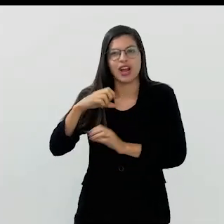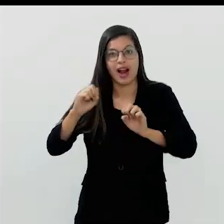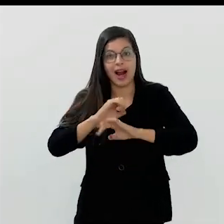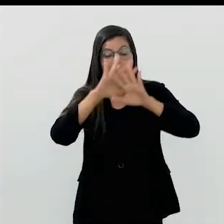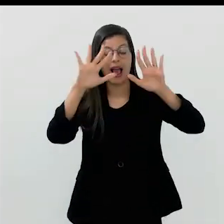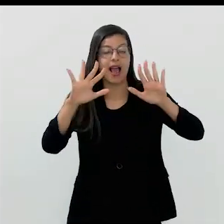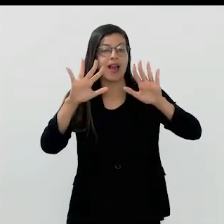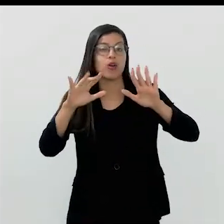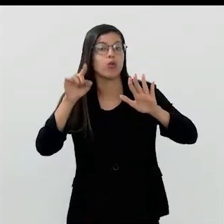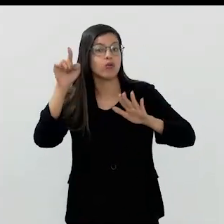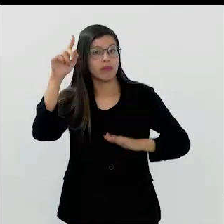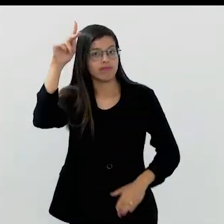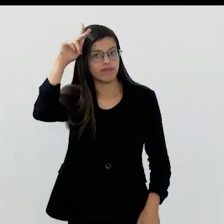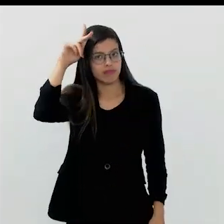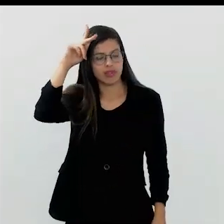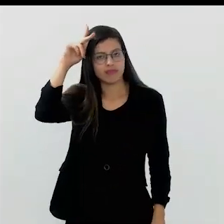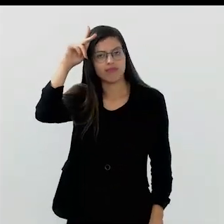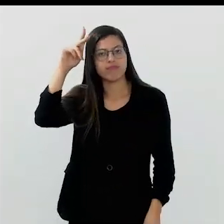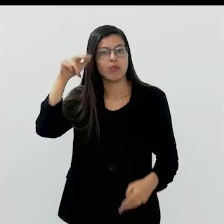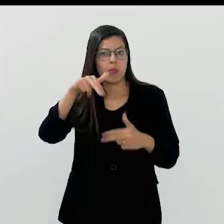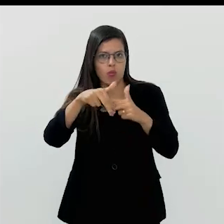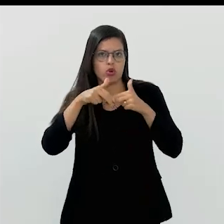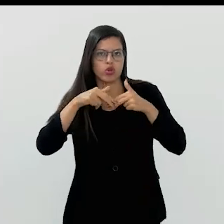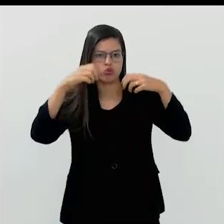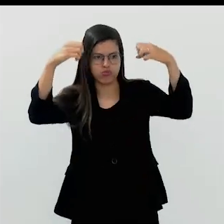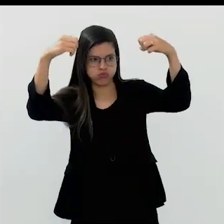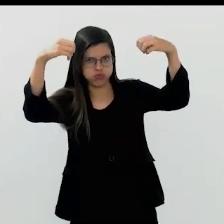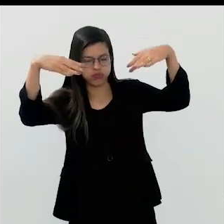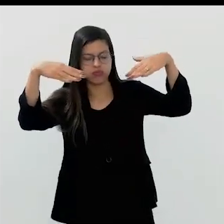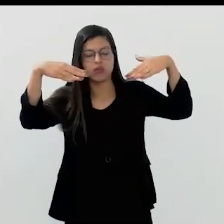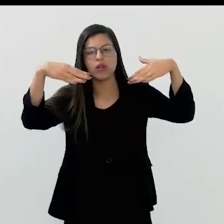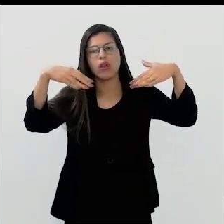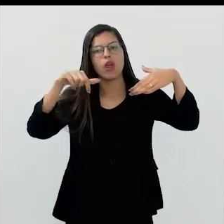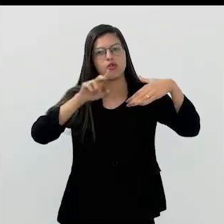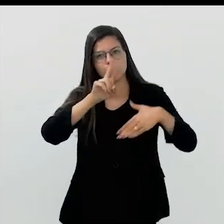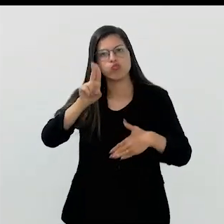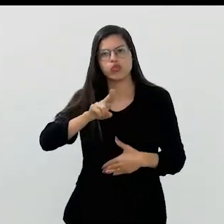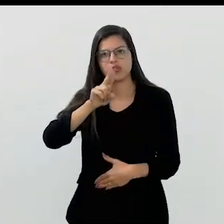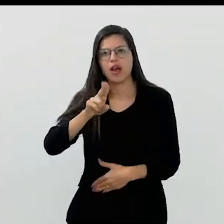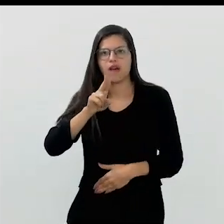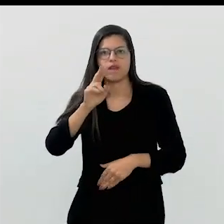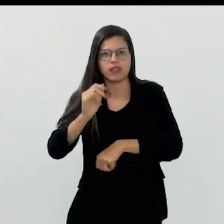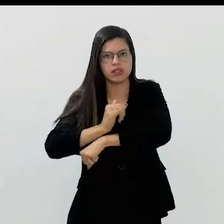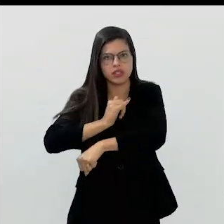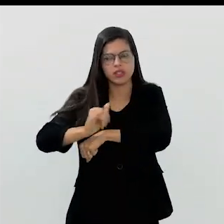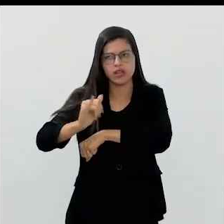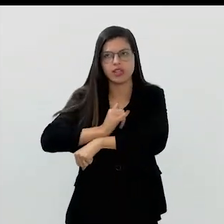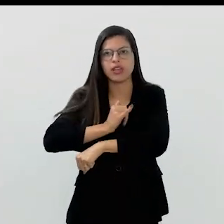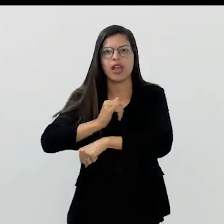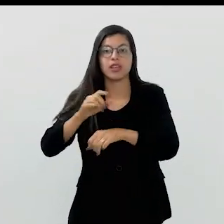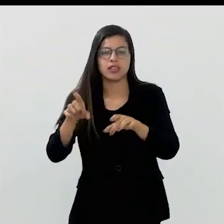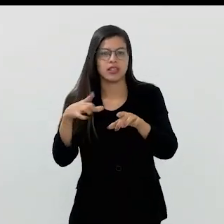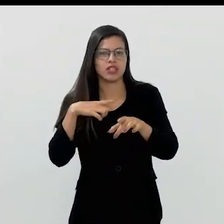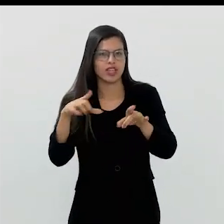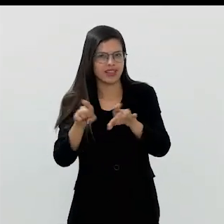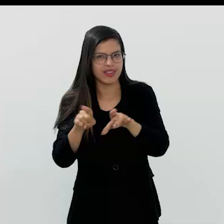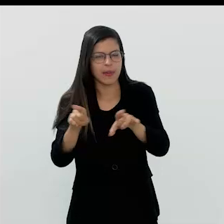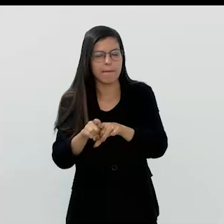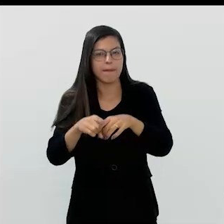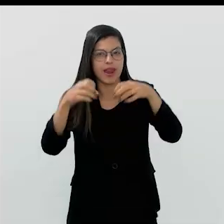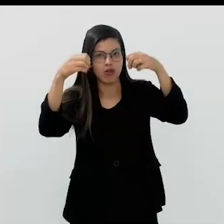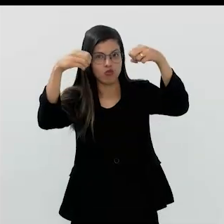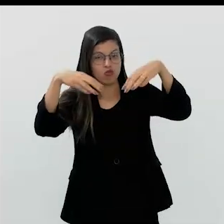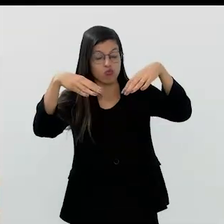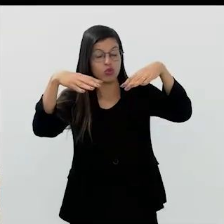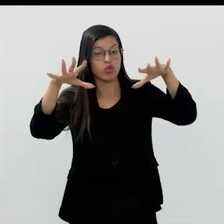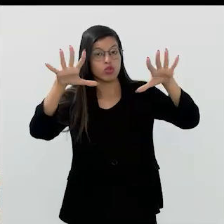né? Lá em Parintins, não, sempre a gente usou essa questão da iluminação, né? Do fluorescente, da luz negra, né? Então a